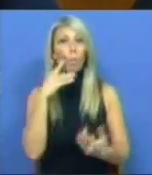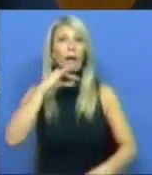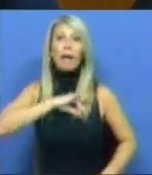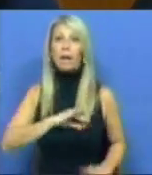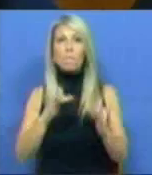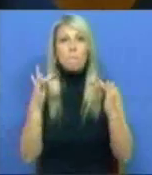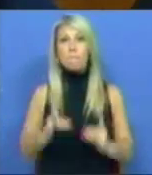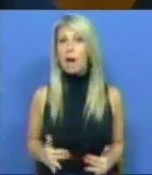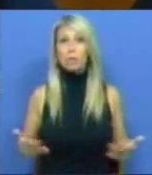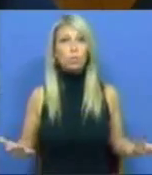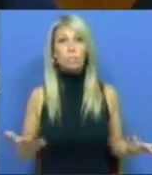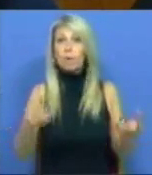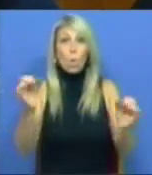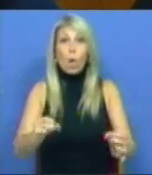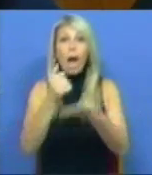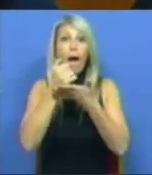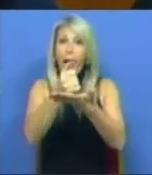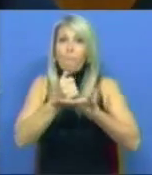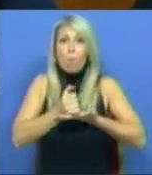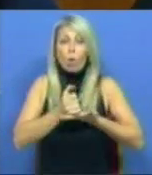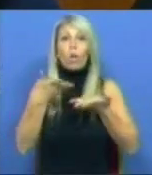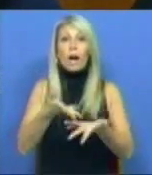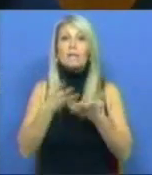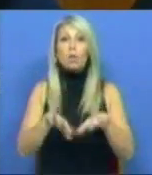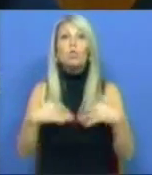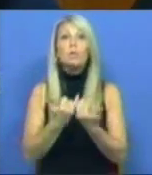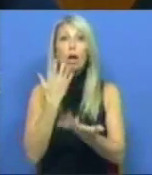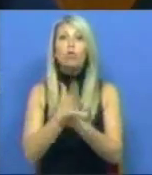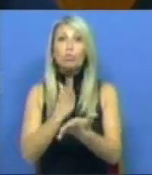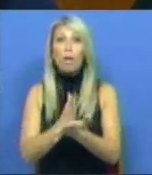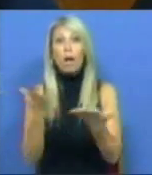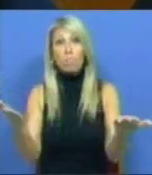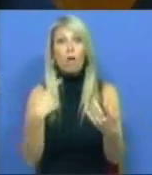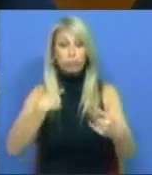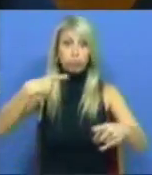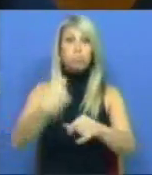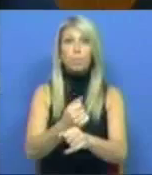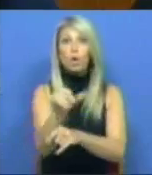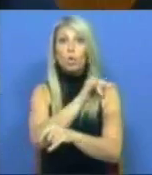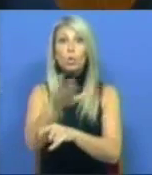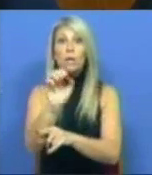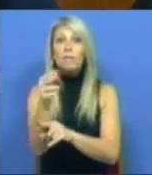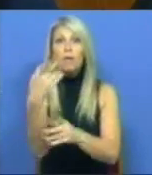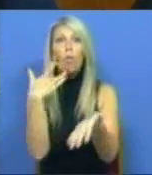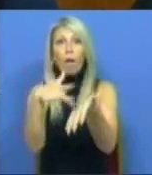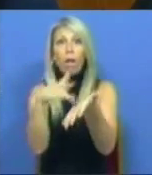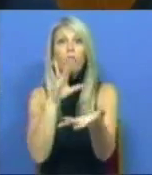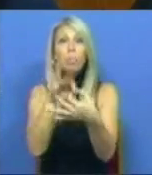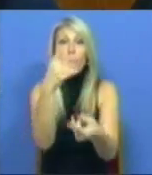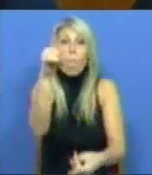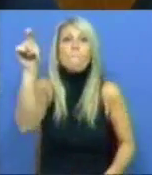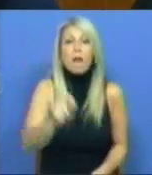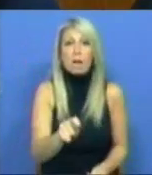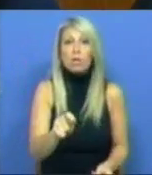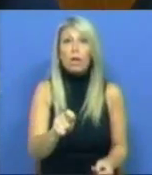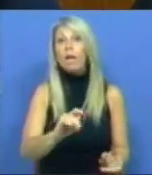e que não usufruem da ação social escolar, mas para quem comprar 200 euros de manuais escolares num mês,